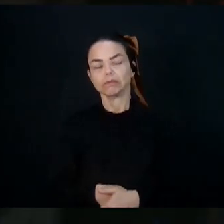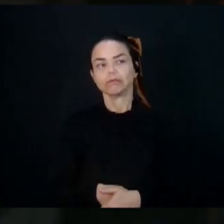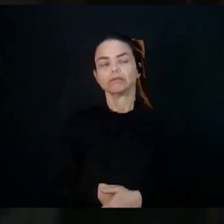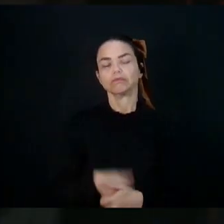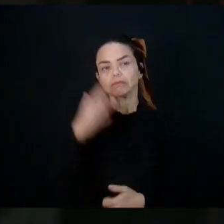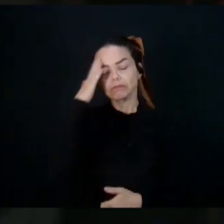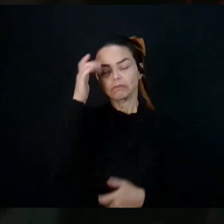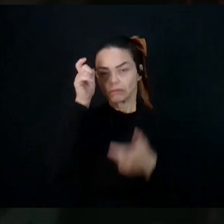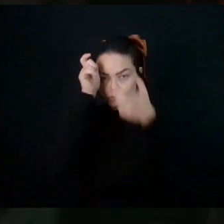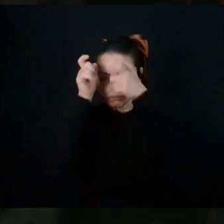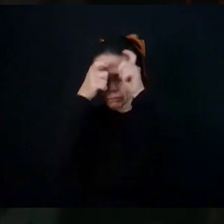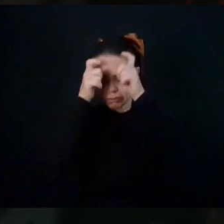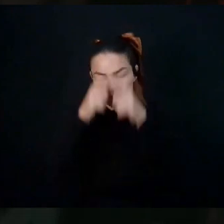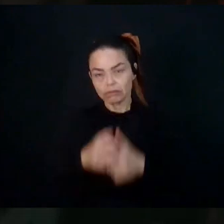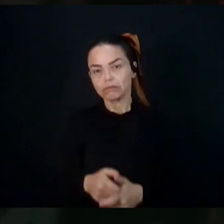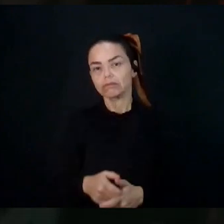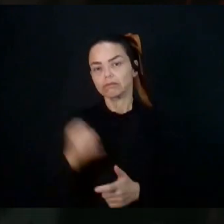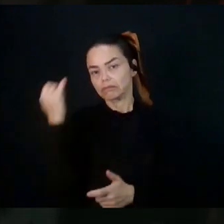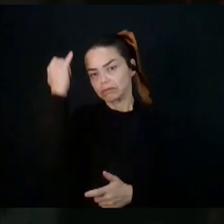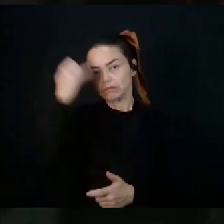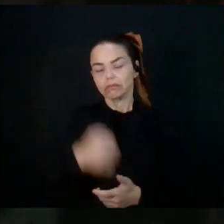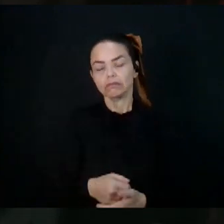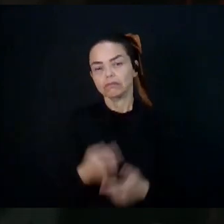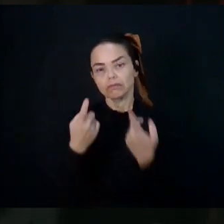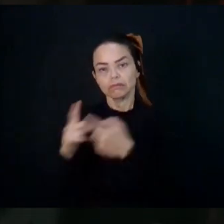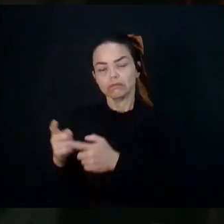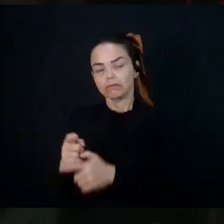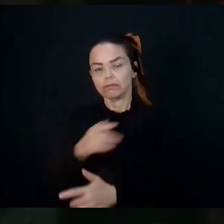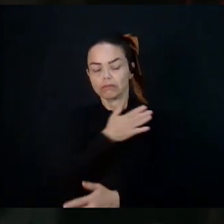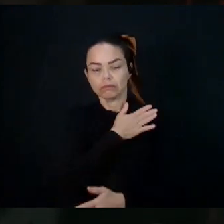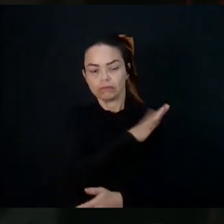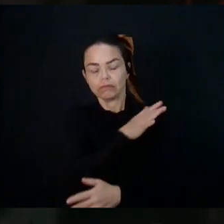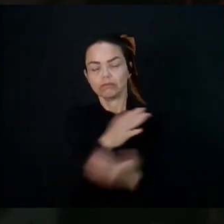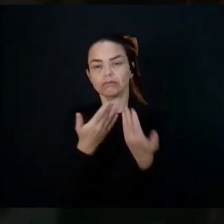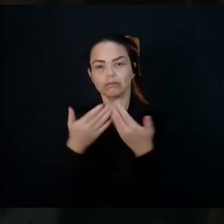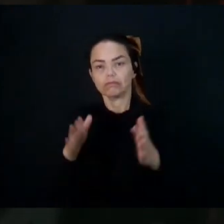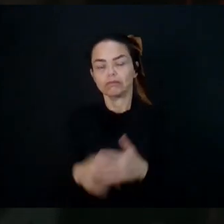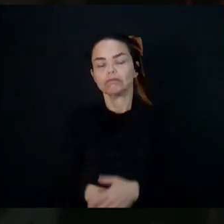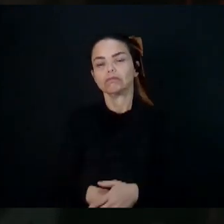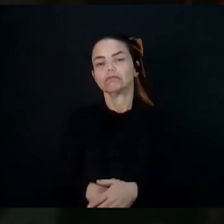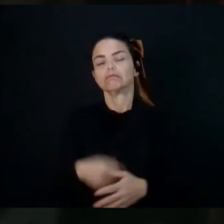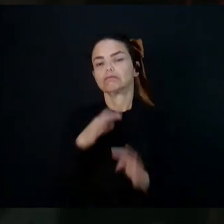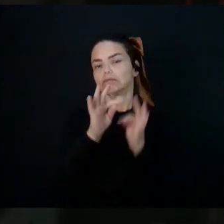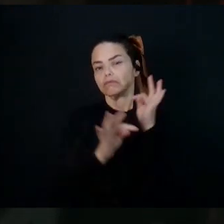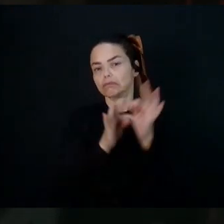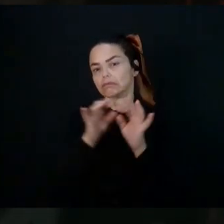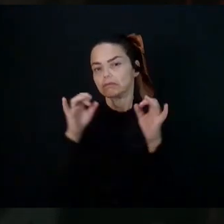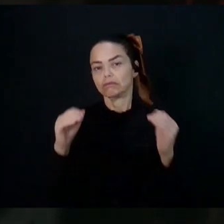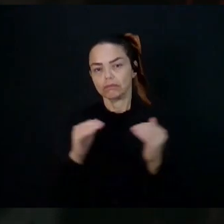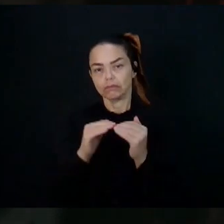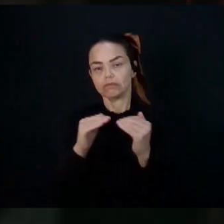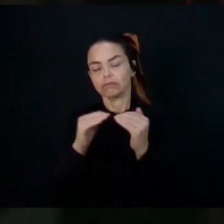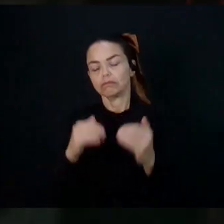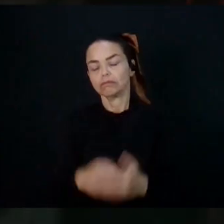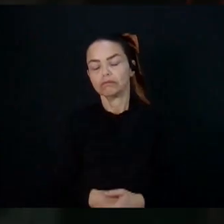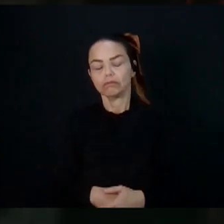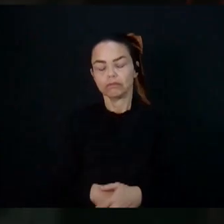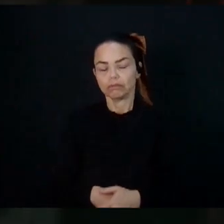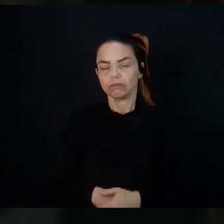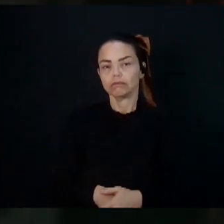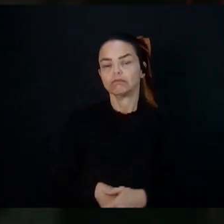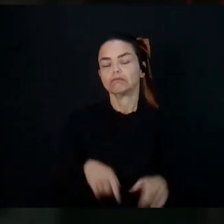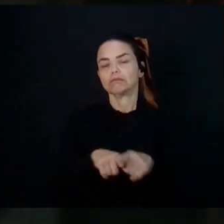mentais é fundamental para combater os preconceitos e ampliar o acesso ao tratamento adequado. Ao mesmo tempo, é importante refletir